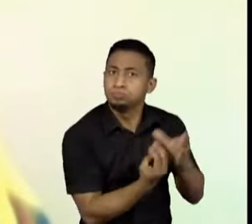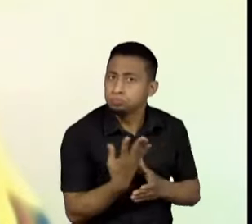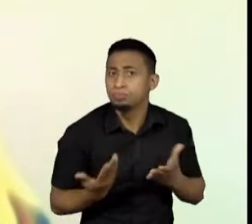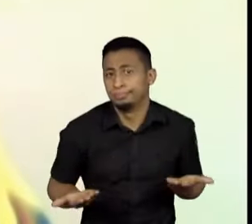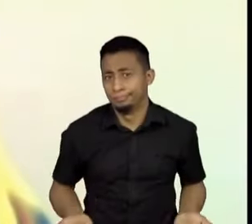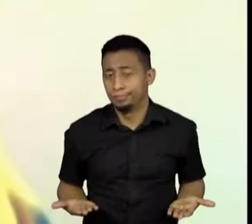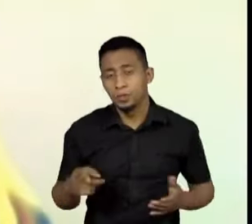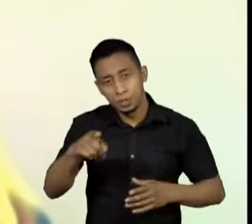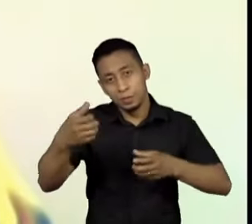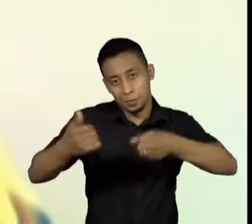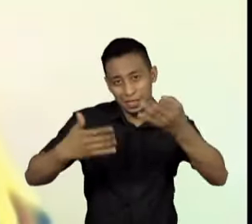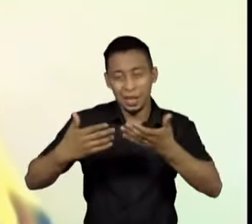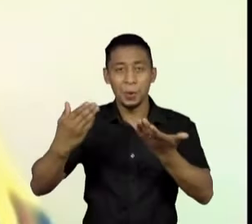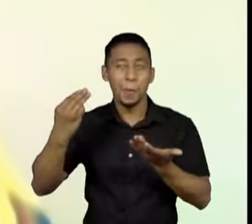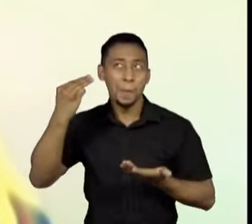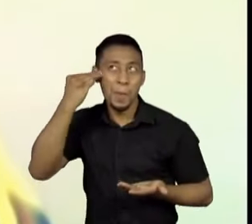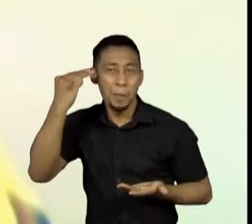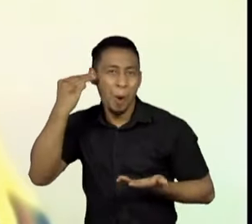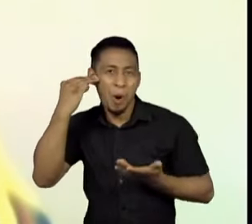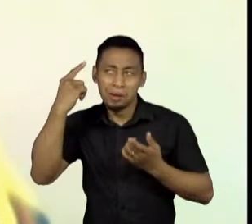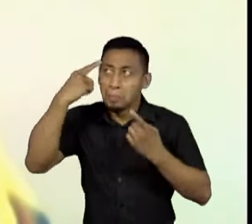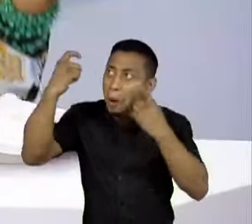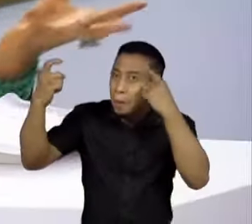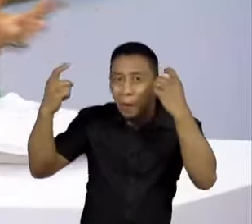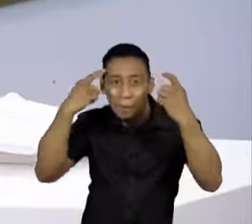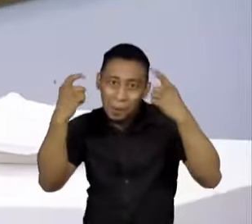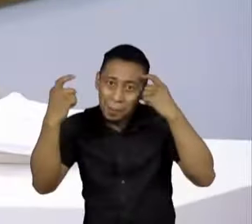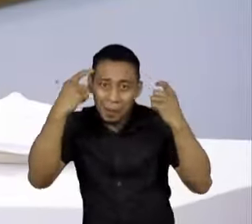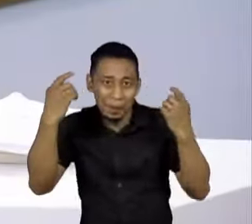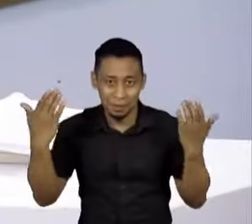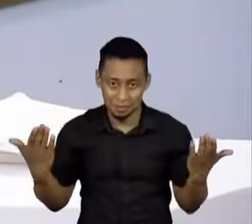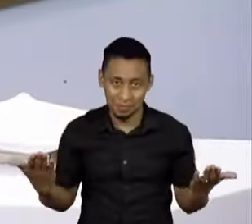memória inventada, essa ocupação